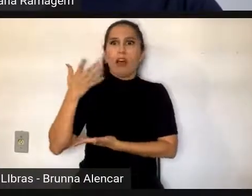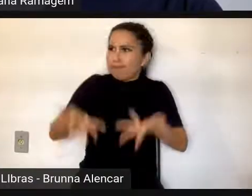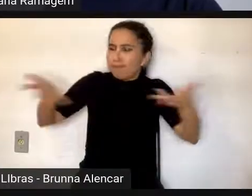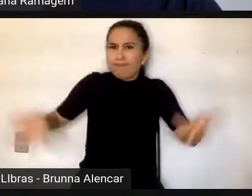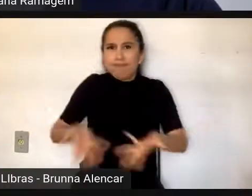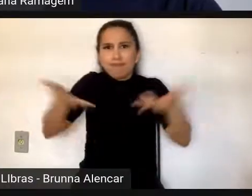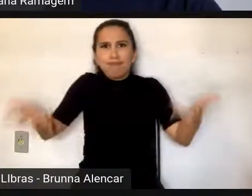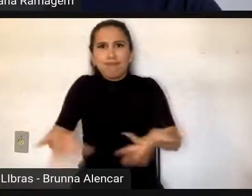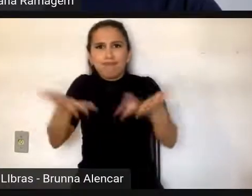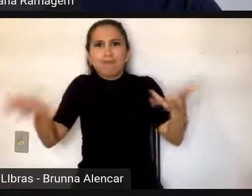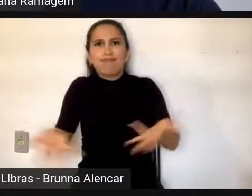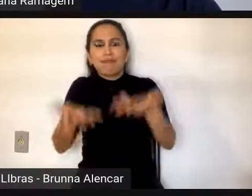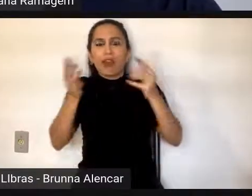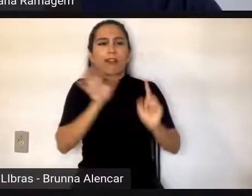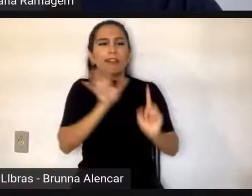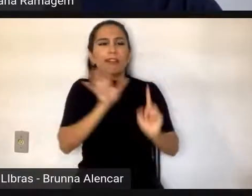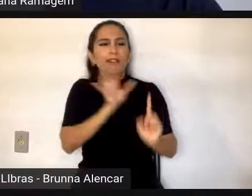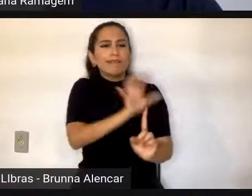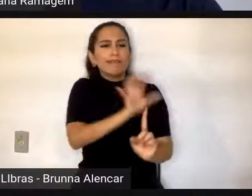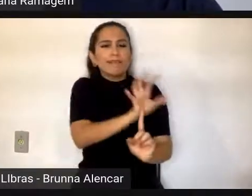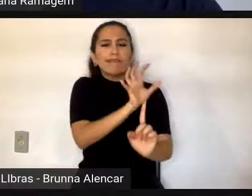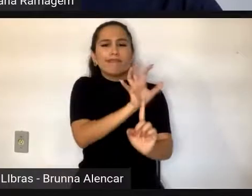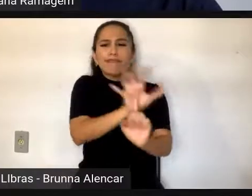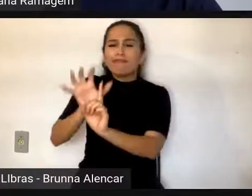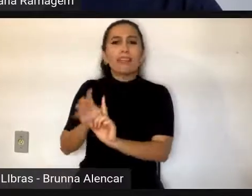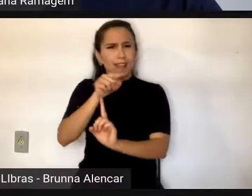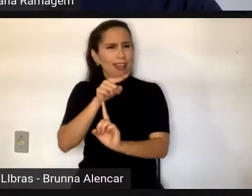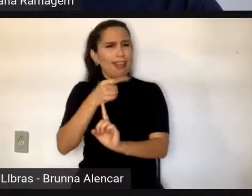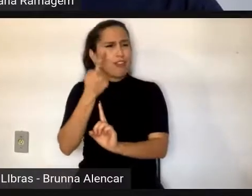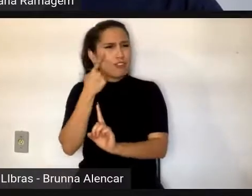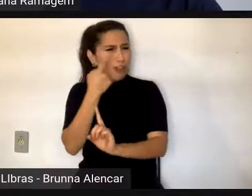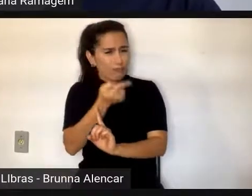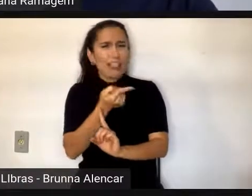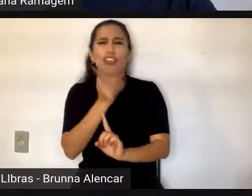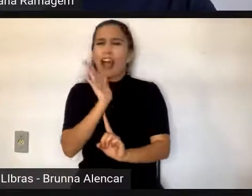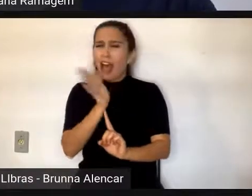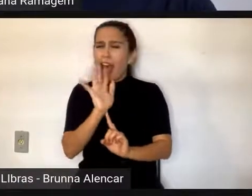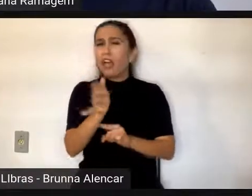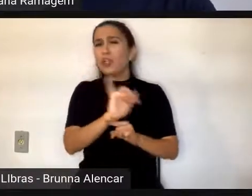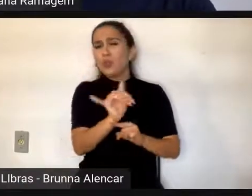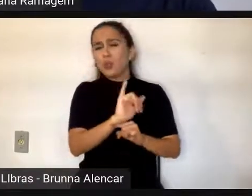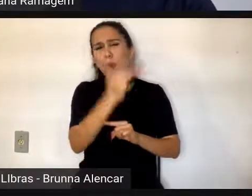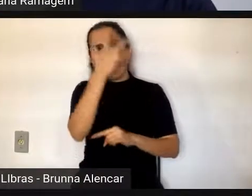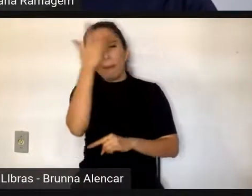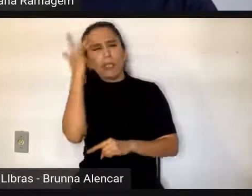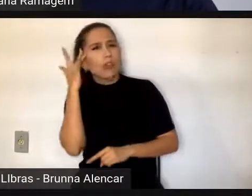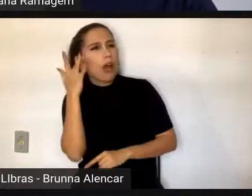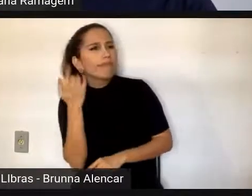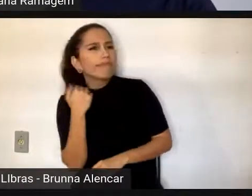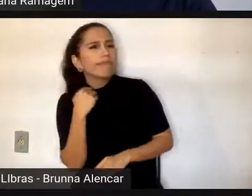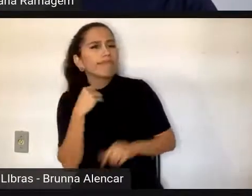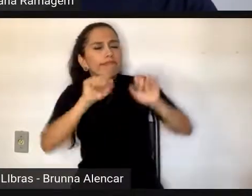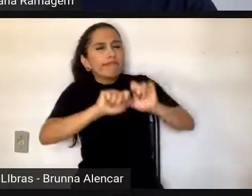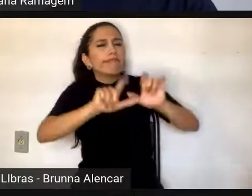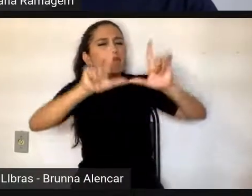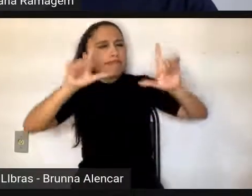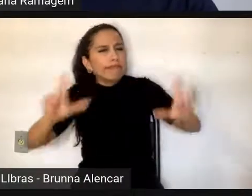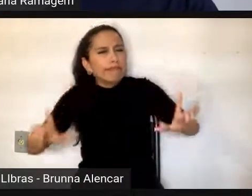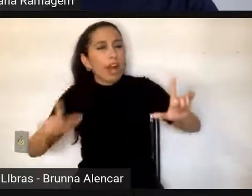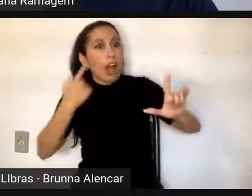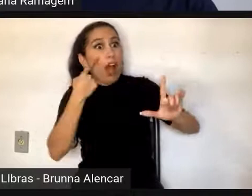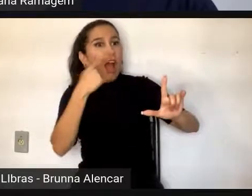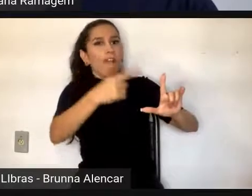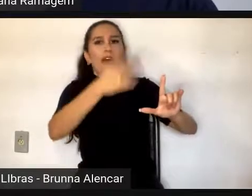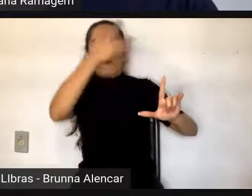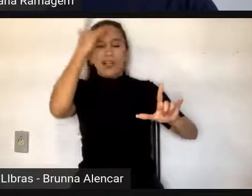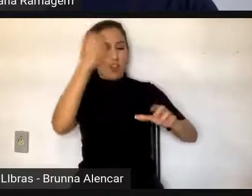demonstrar os exercícios, né? Isso que você falou, tem muitas aulas no YouTube em que a pessoa pega o cabo de vassoura,